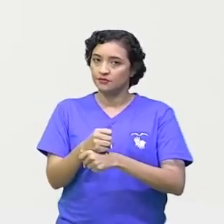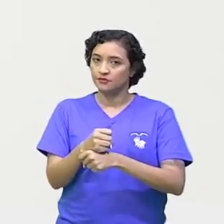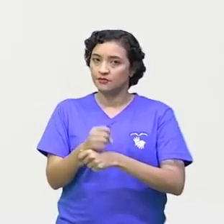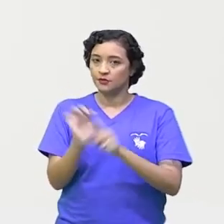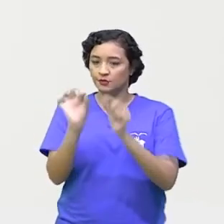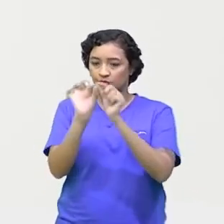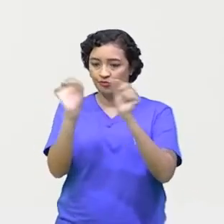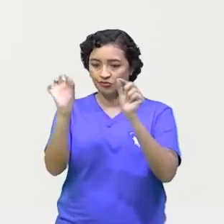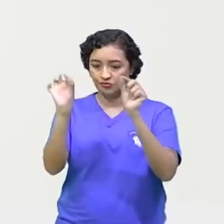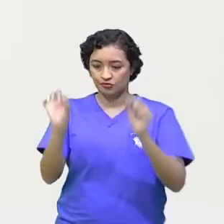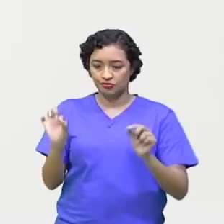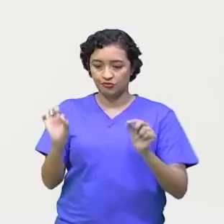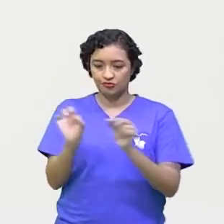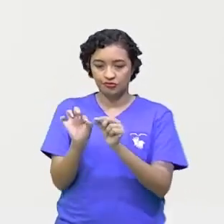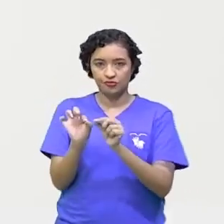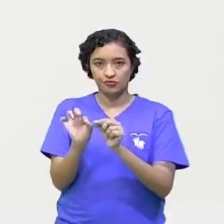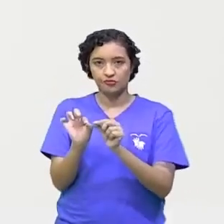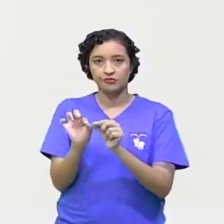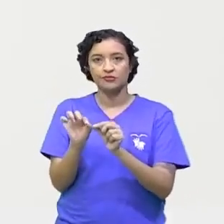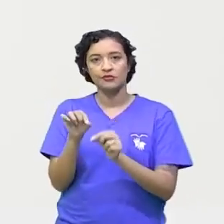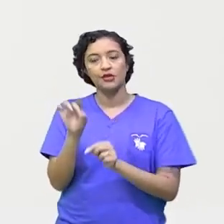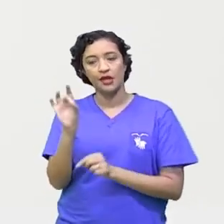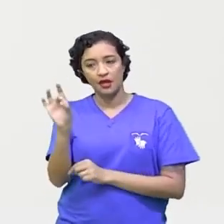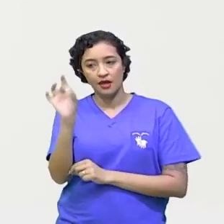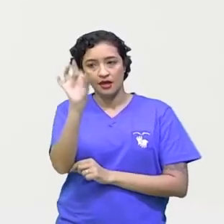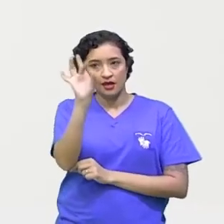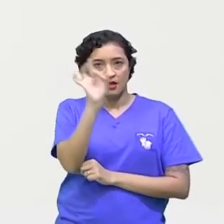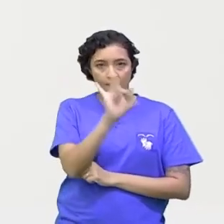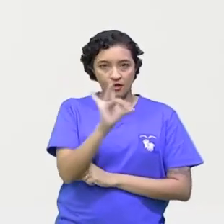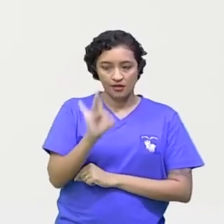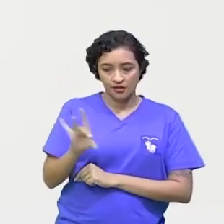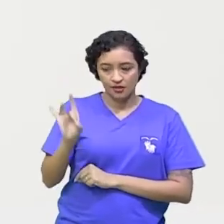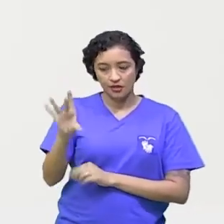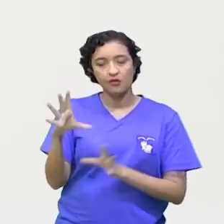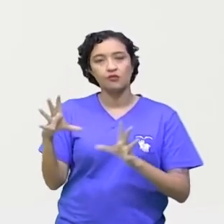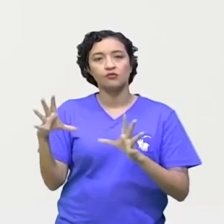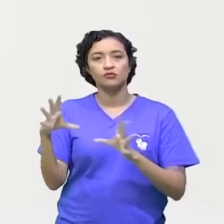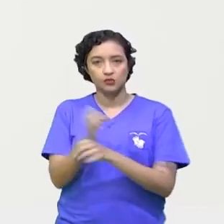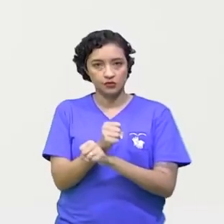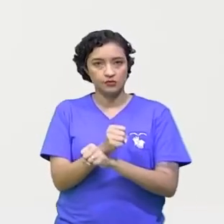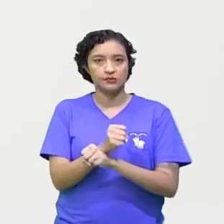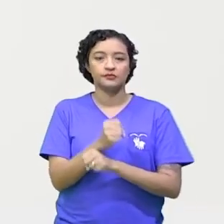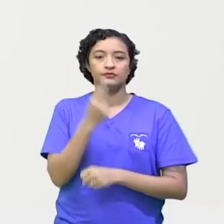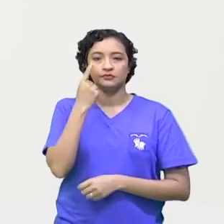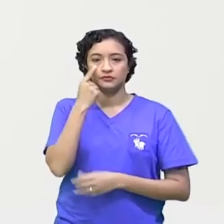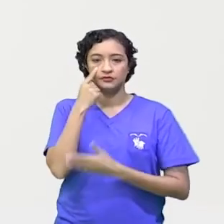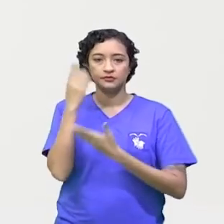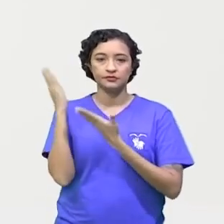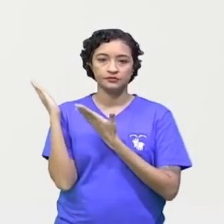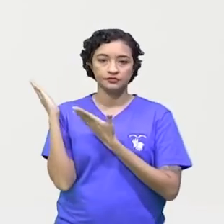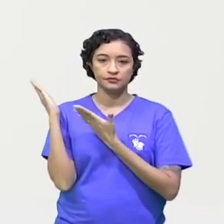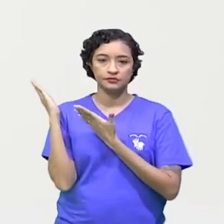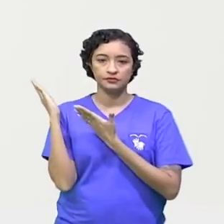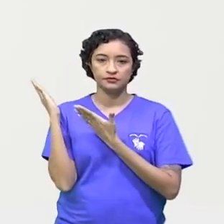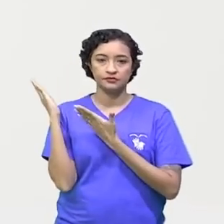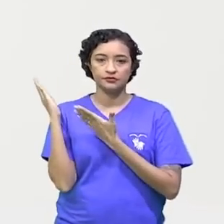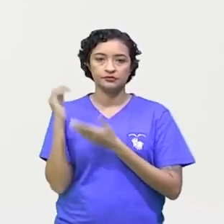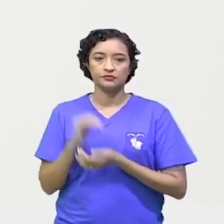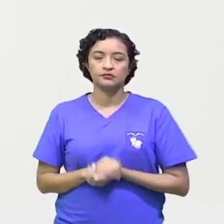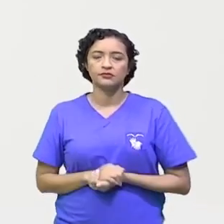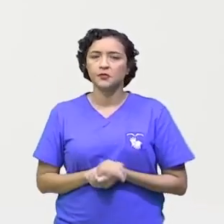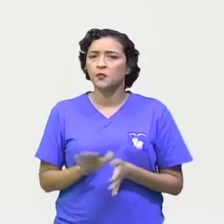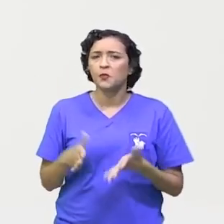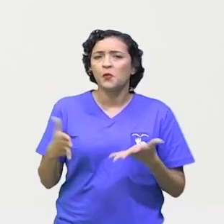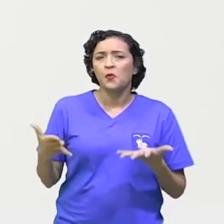dos lados. Isso é o perímetro, soma dos lados da figura. Volta à figura. Então, que dimensões que